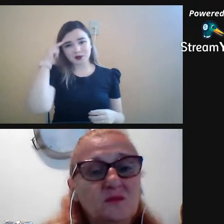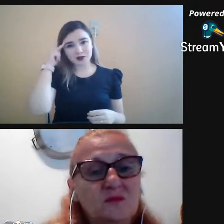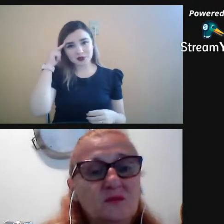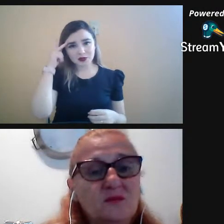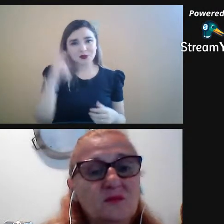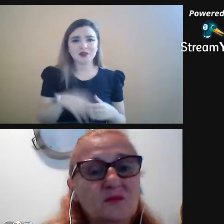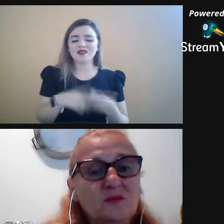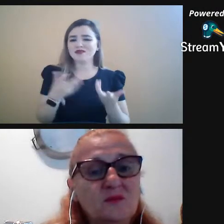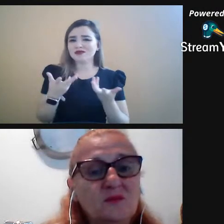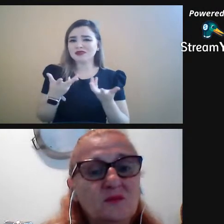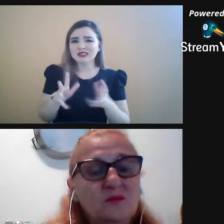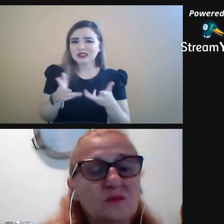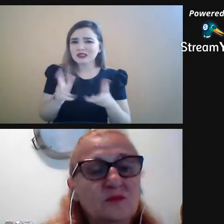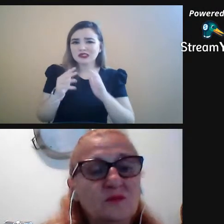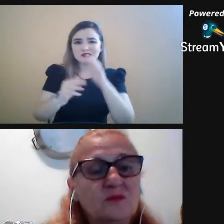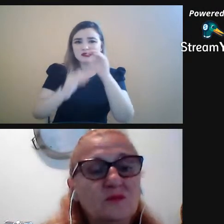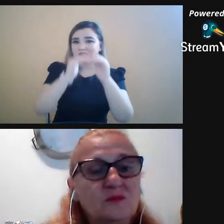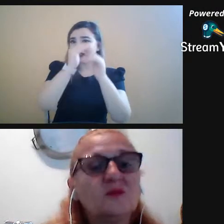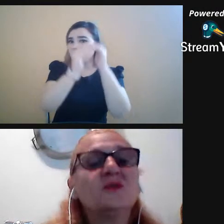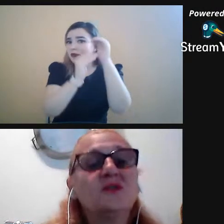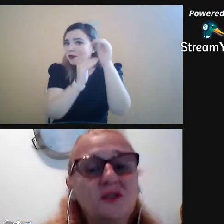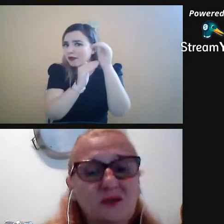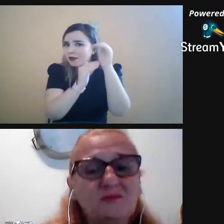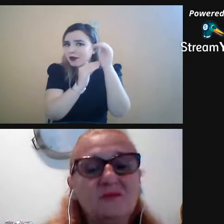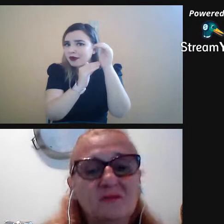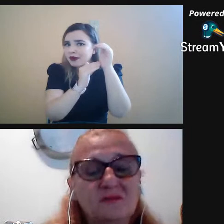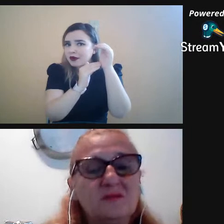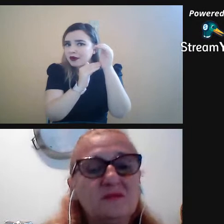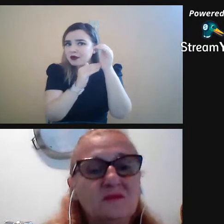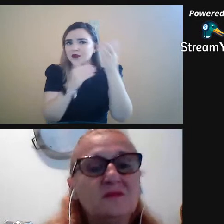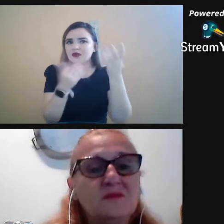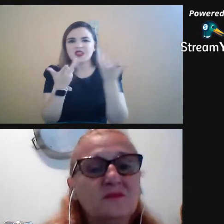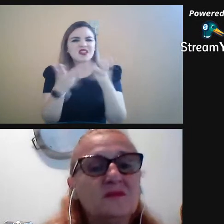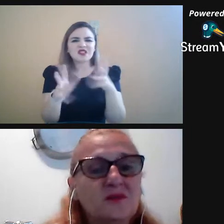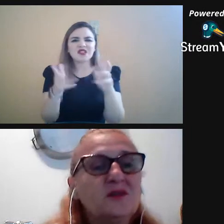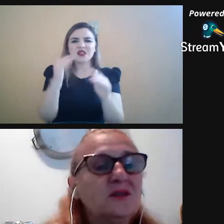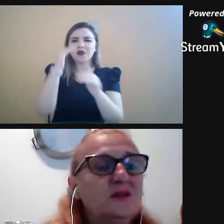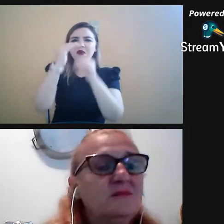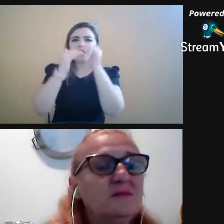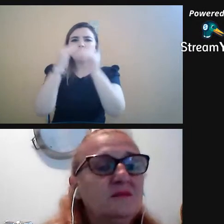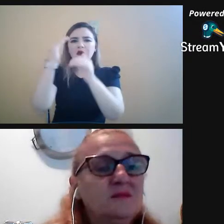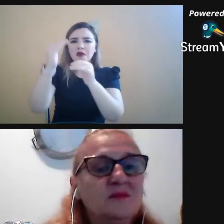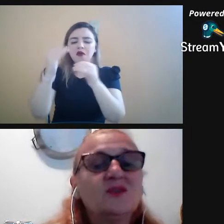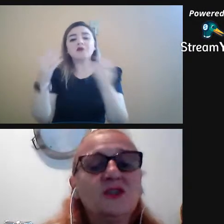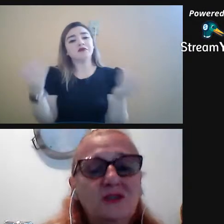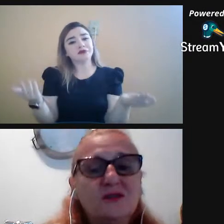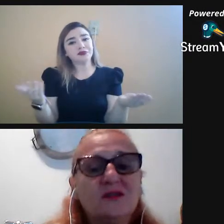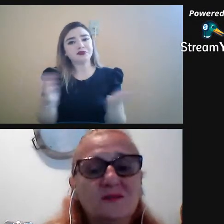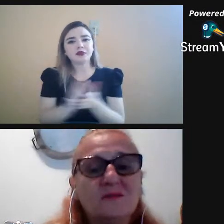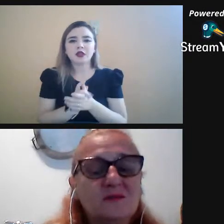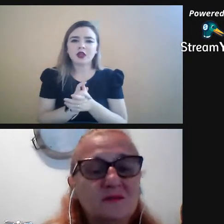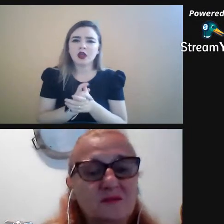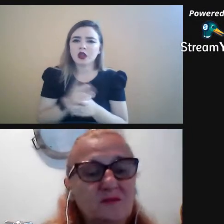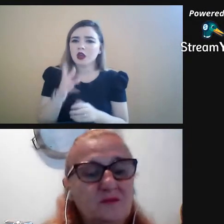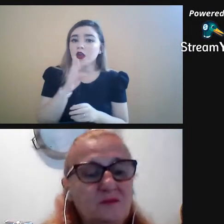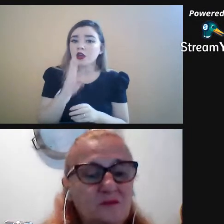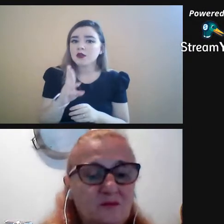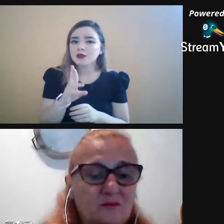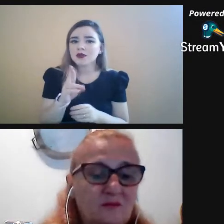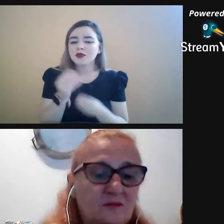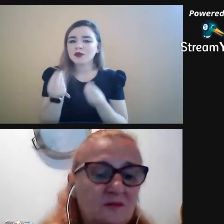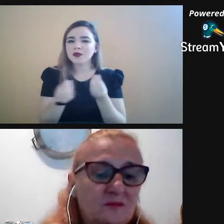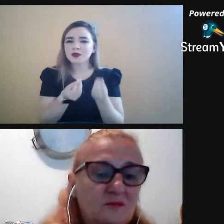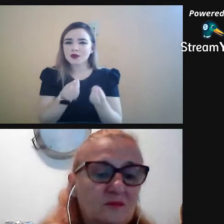que não querem o progresso, são antiprogressistas, né? Sim. E aí ele respondeu assim,